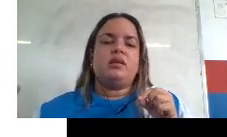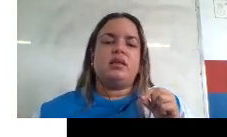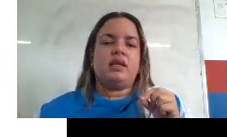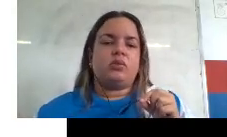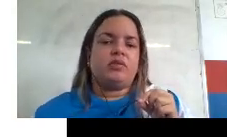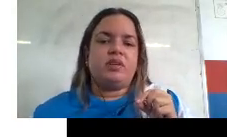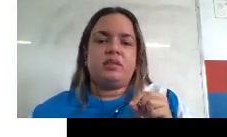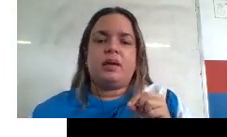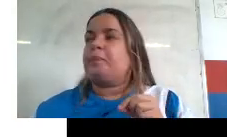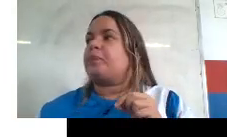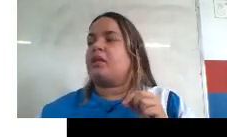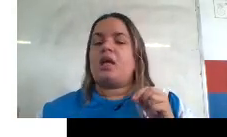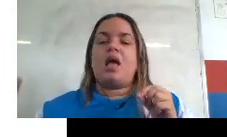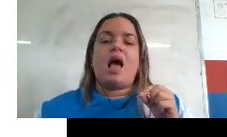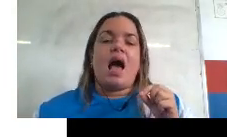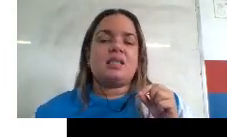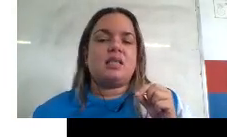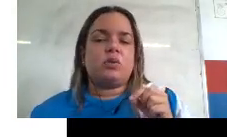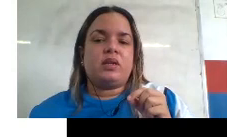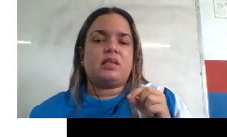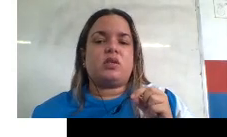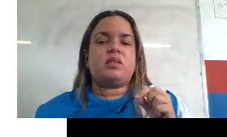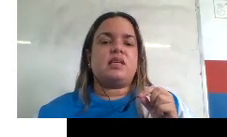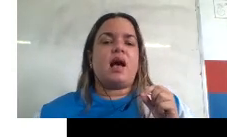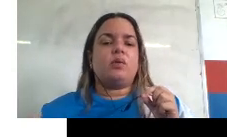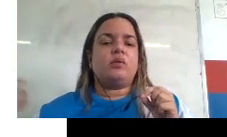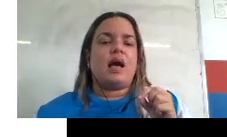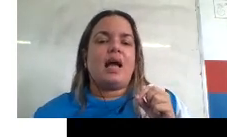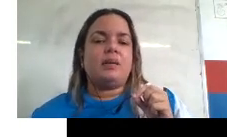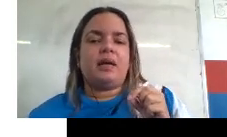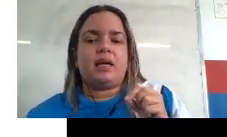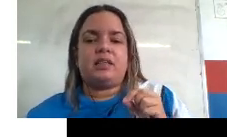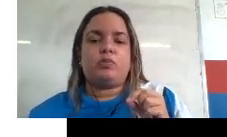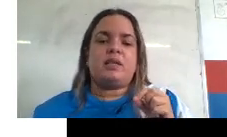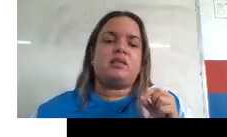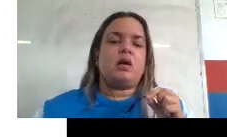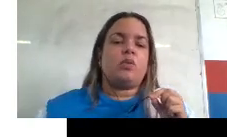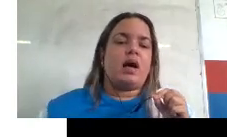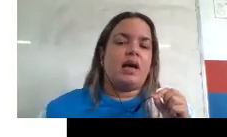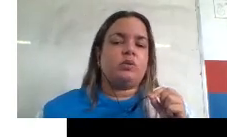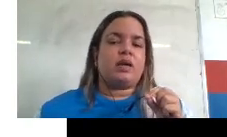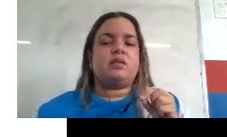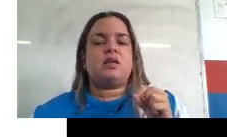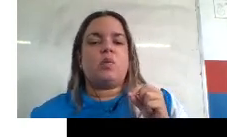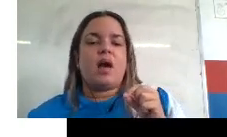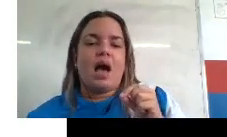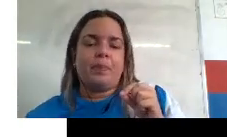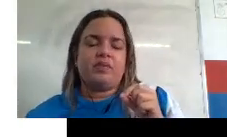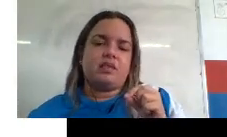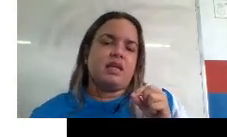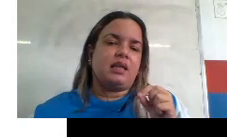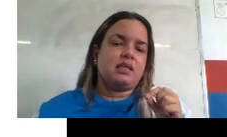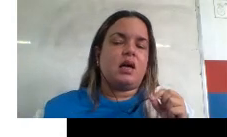né? Direito à vida, a segurança social, a liberdade de expressão, a educação,